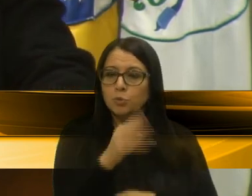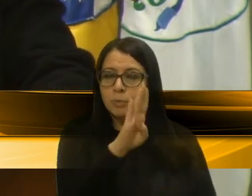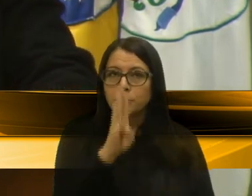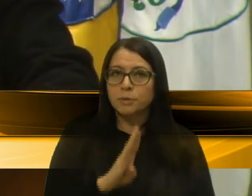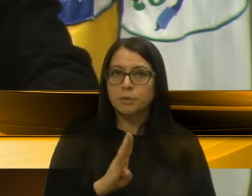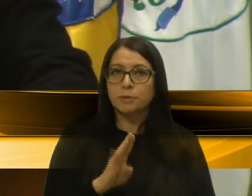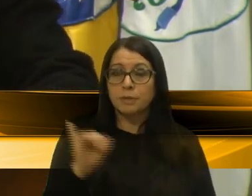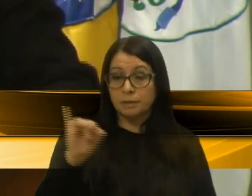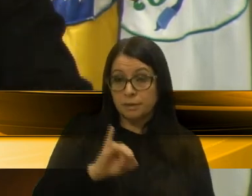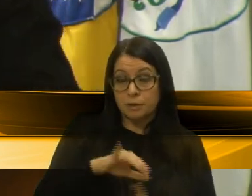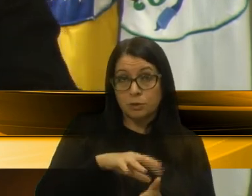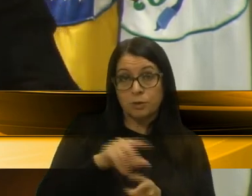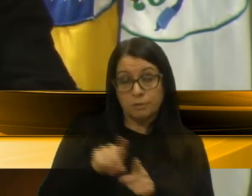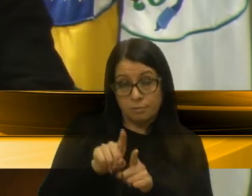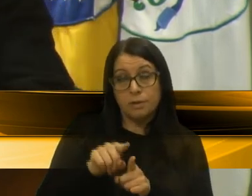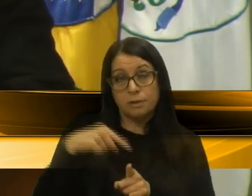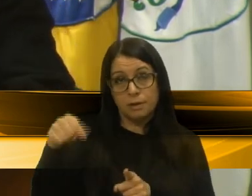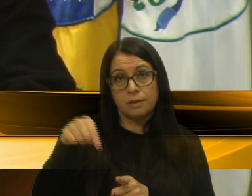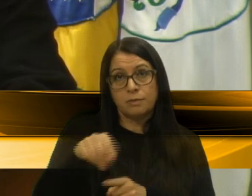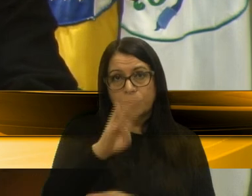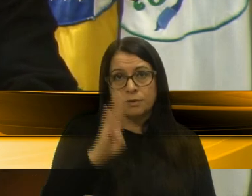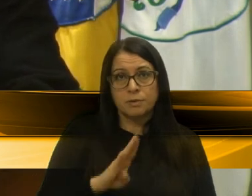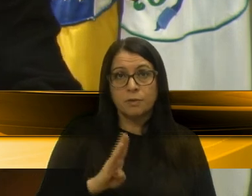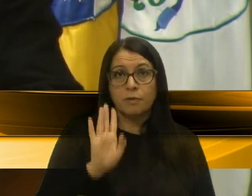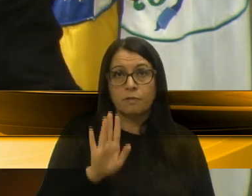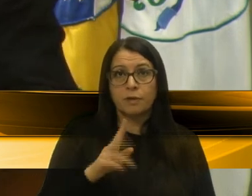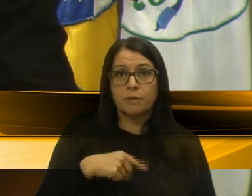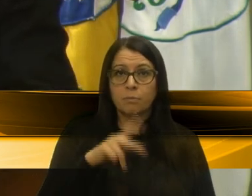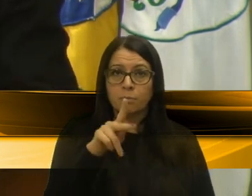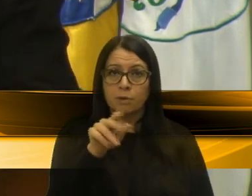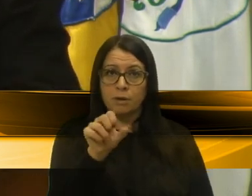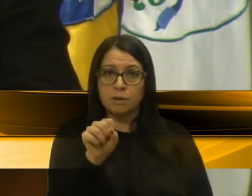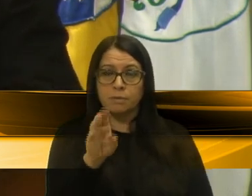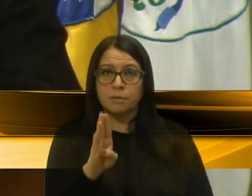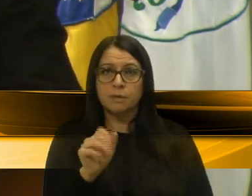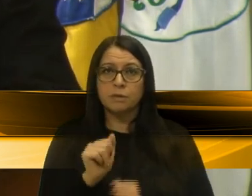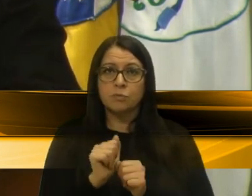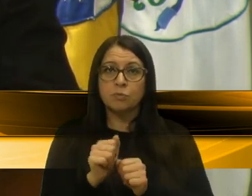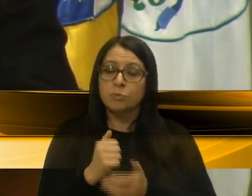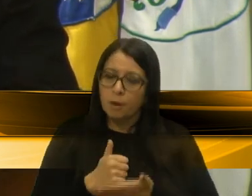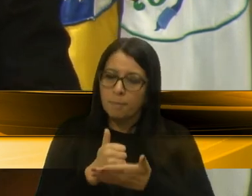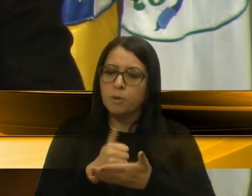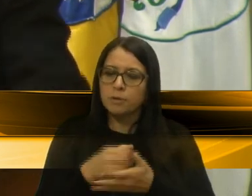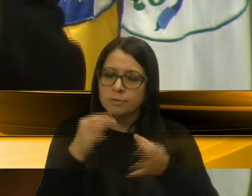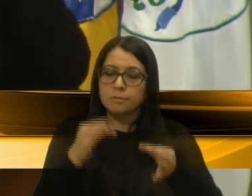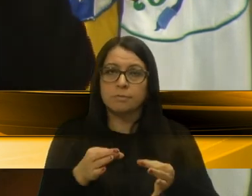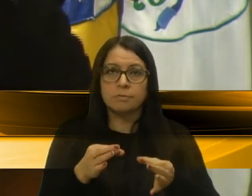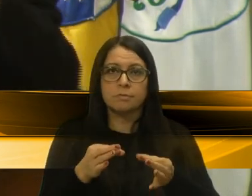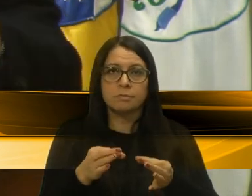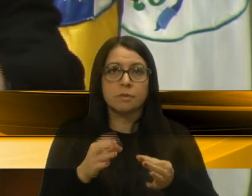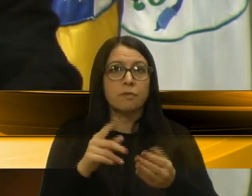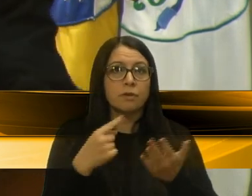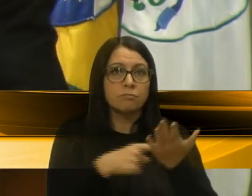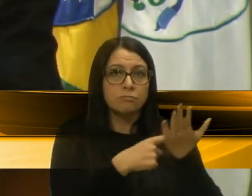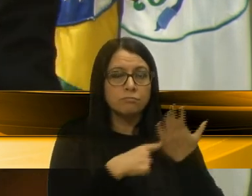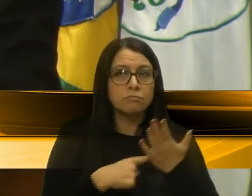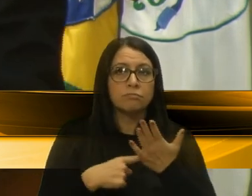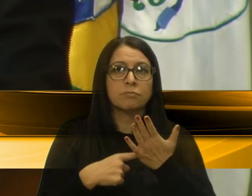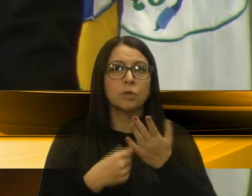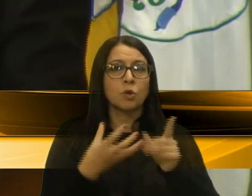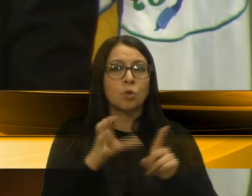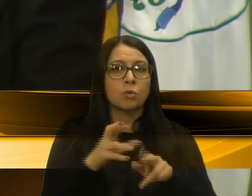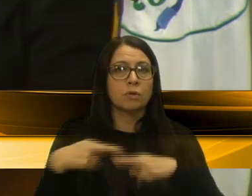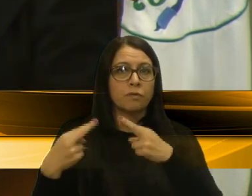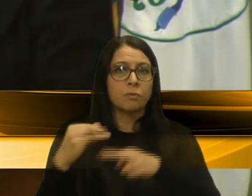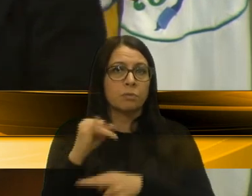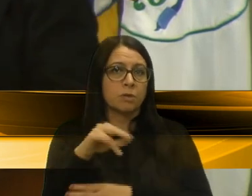banca internacional. Então fica esse registro aqui de que o PSB está do lado certo. O PSB fechou questão contra a